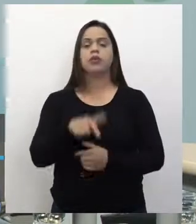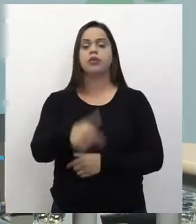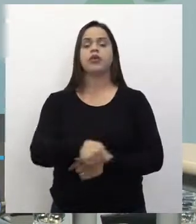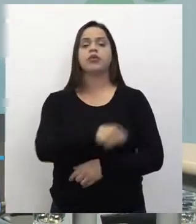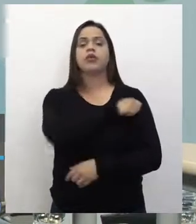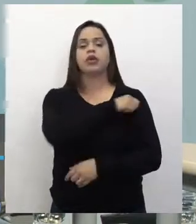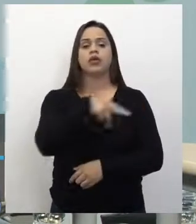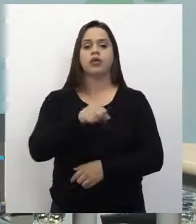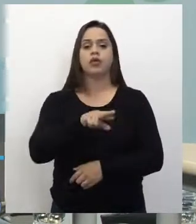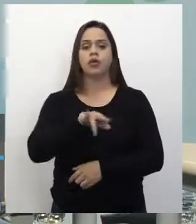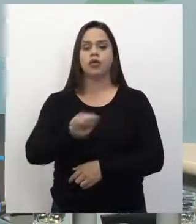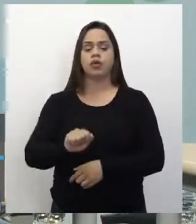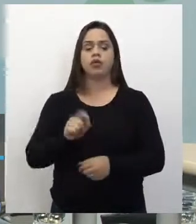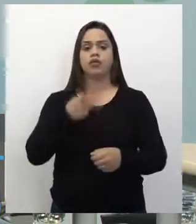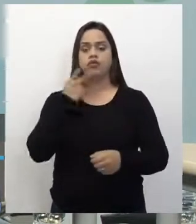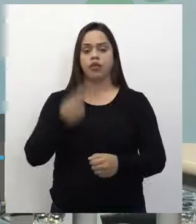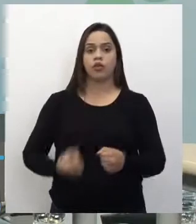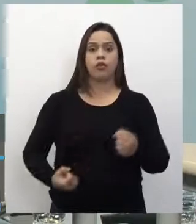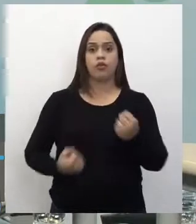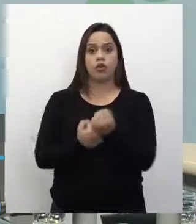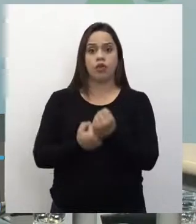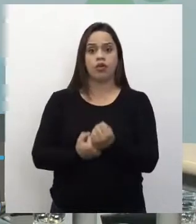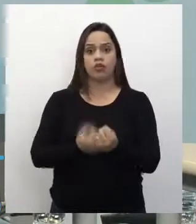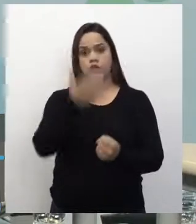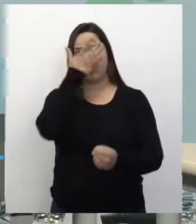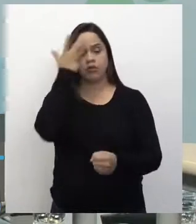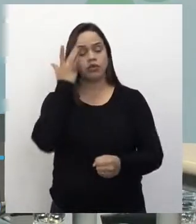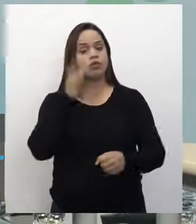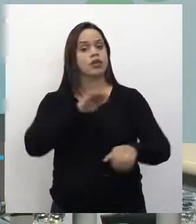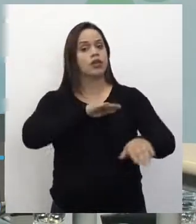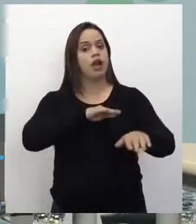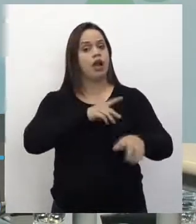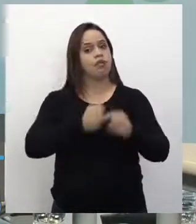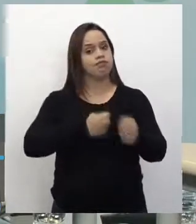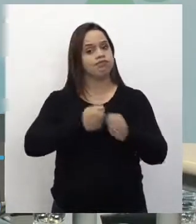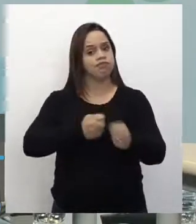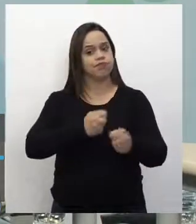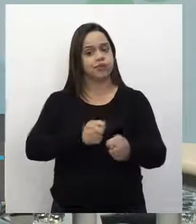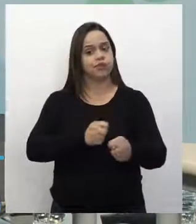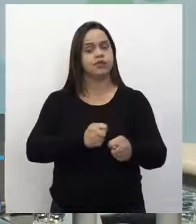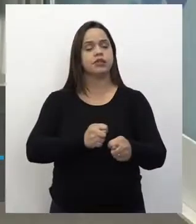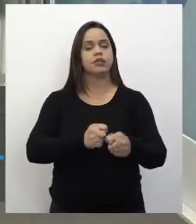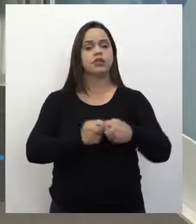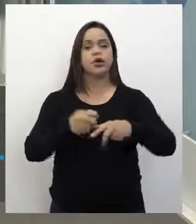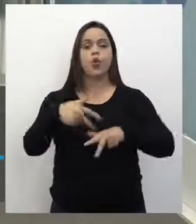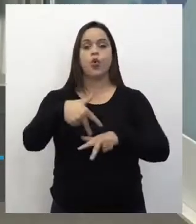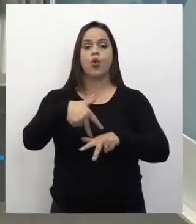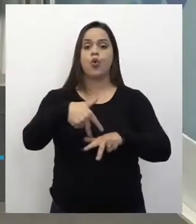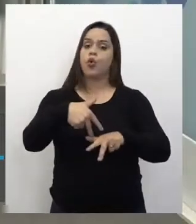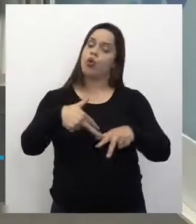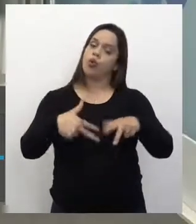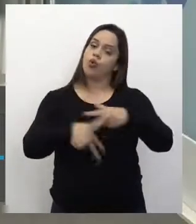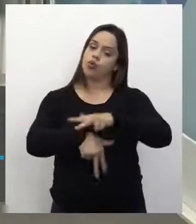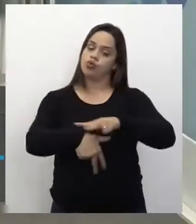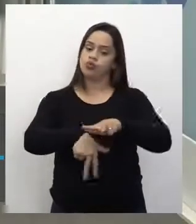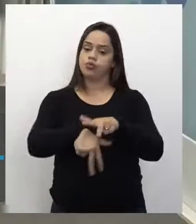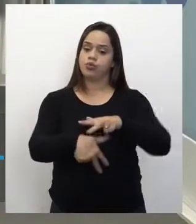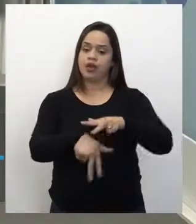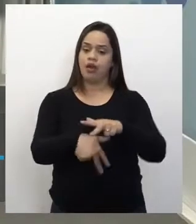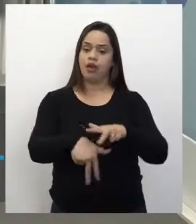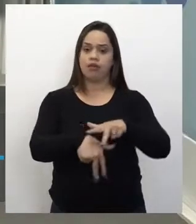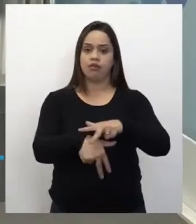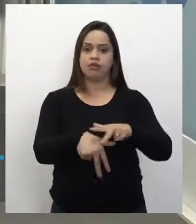Eduarda com a ajuda das pessoas, né, que estão manipulando os bonecos ali. Tá bom? Bem legal. É isso. Bem legal, turma.